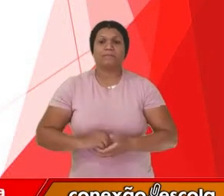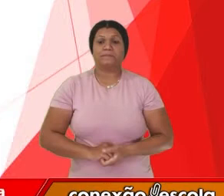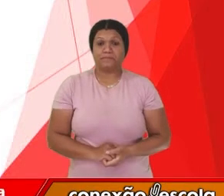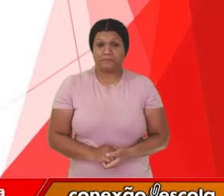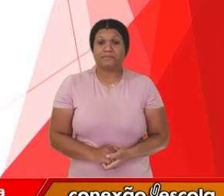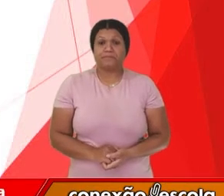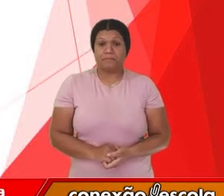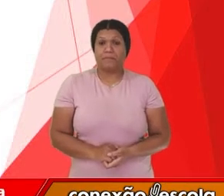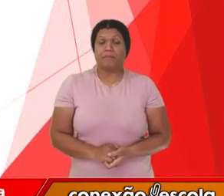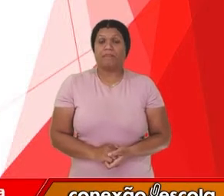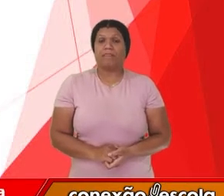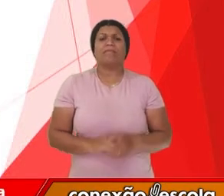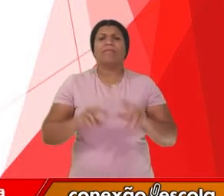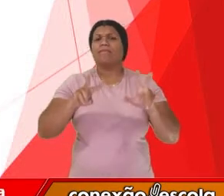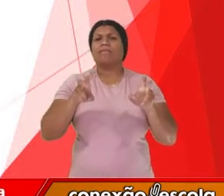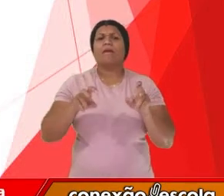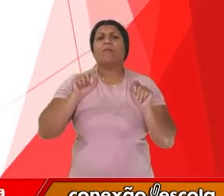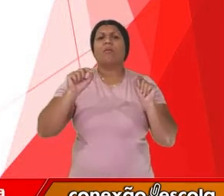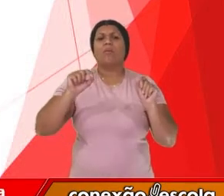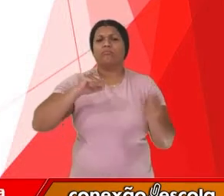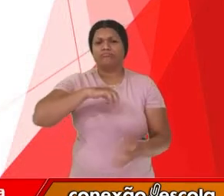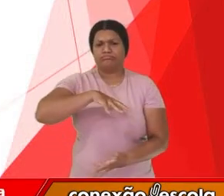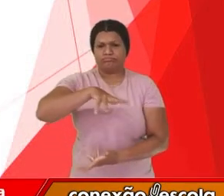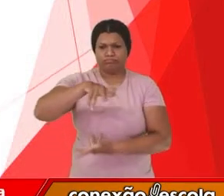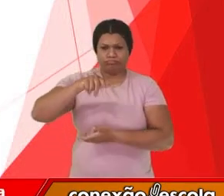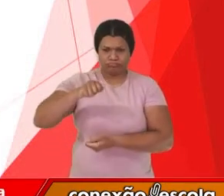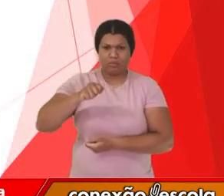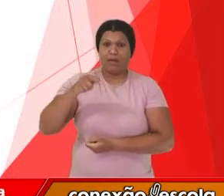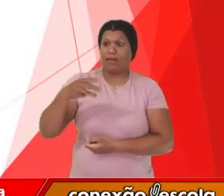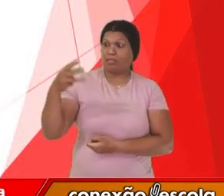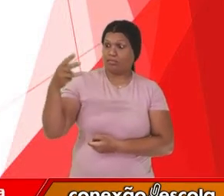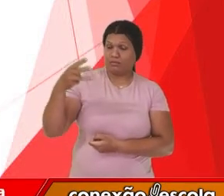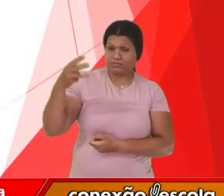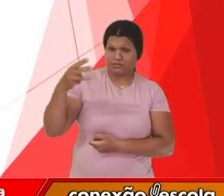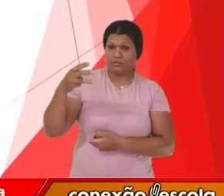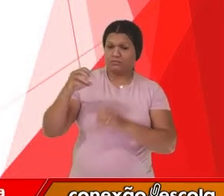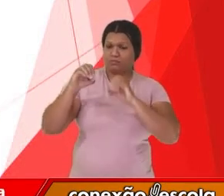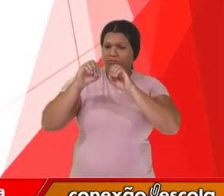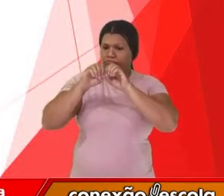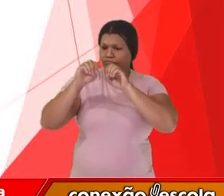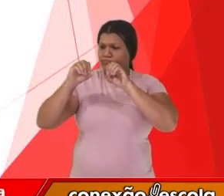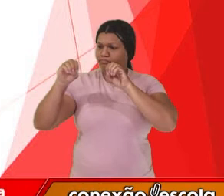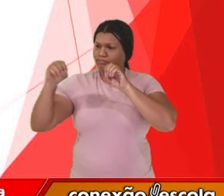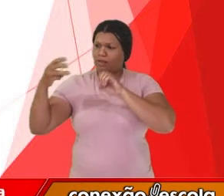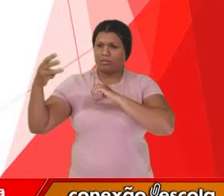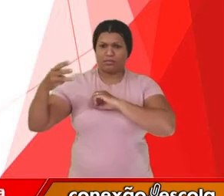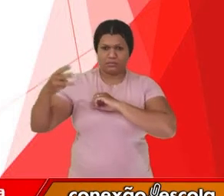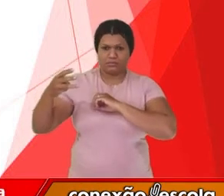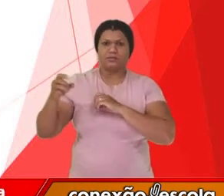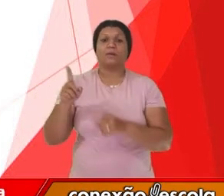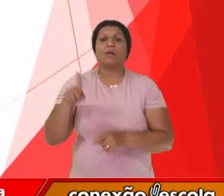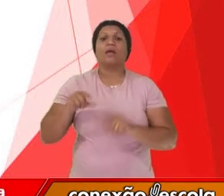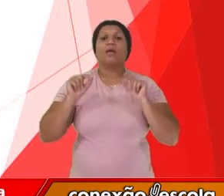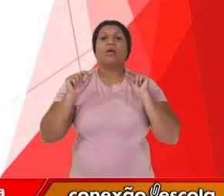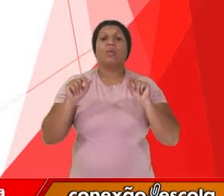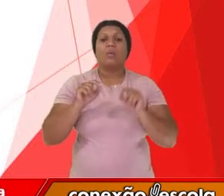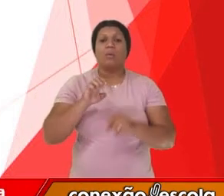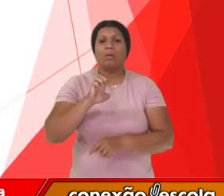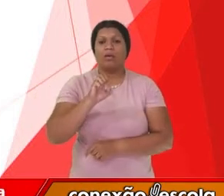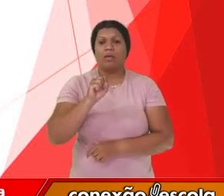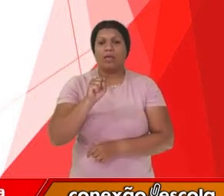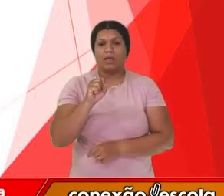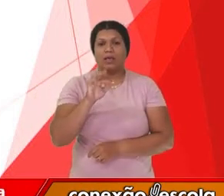Em relação ao nosso planeta, ele é o 3º planeta do sistema solar. Ele é esferoide